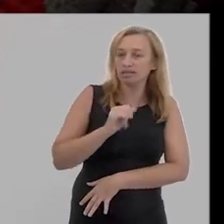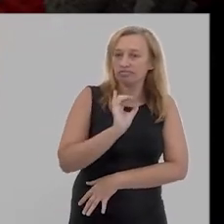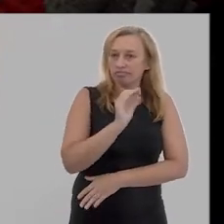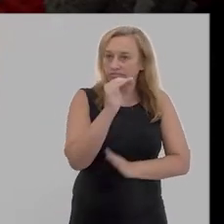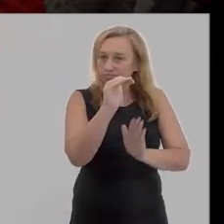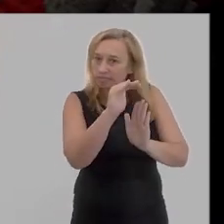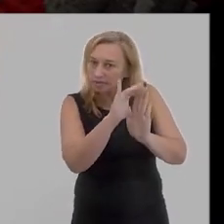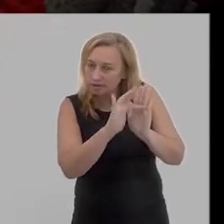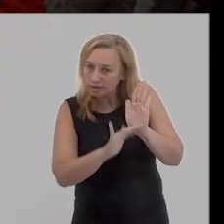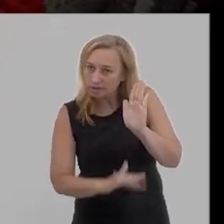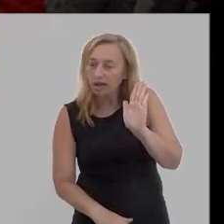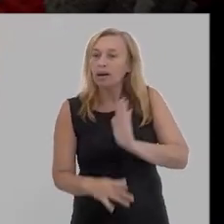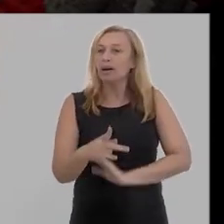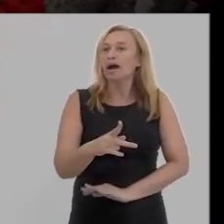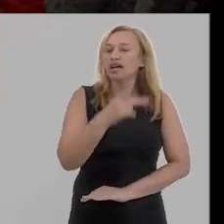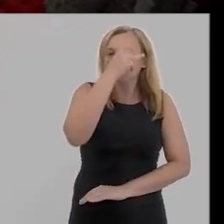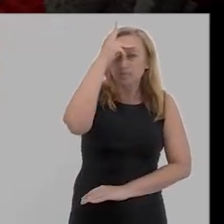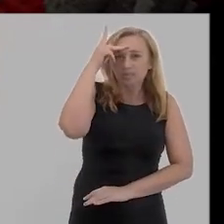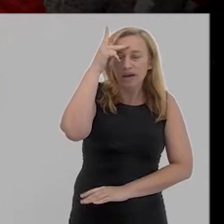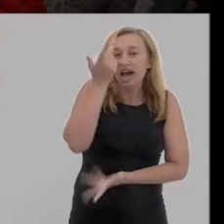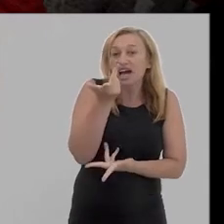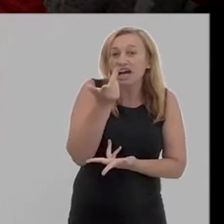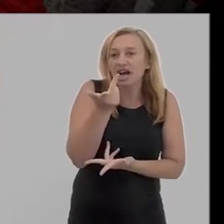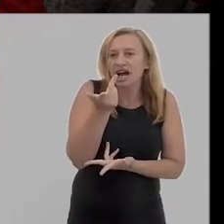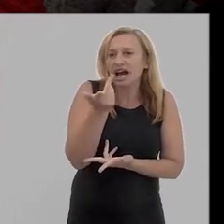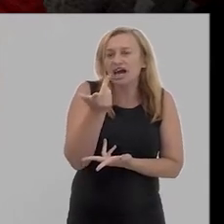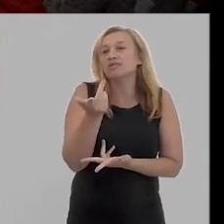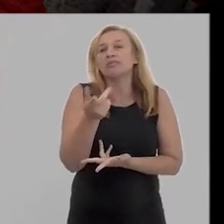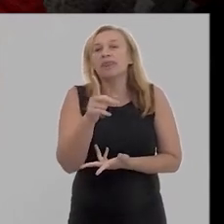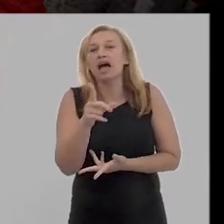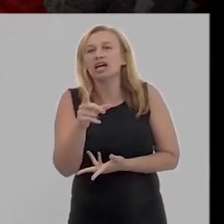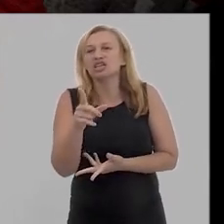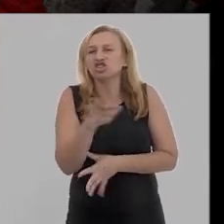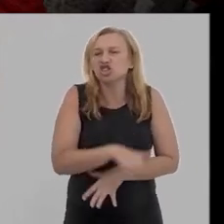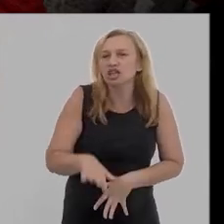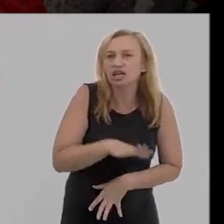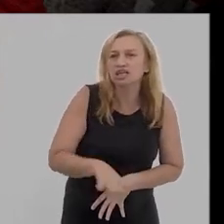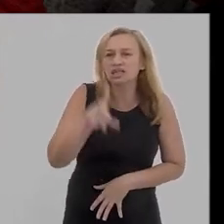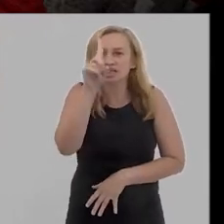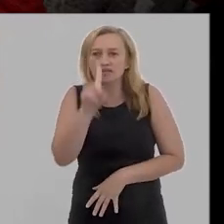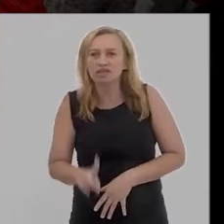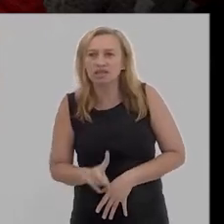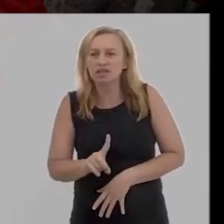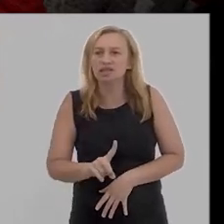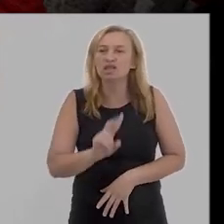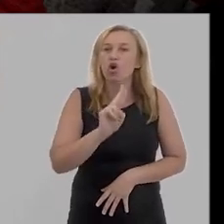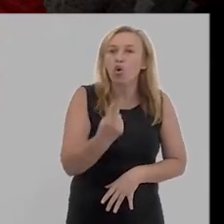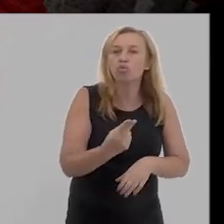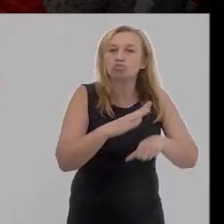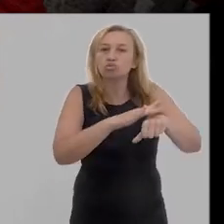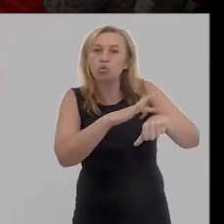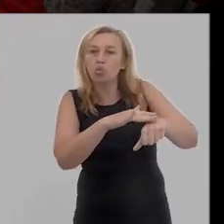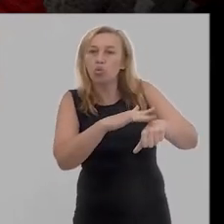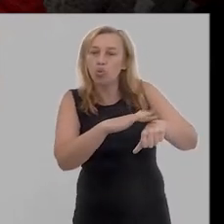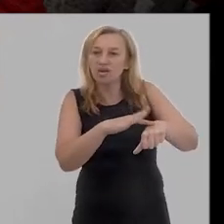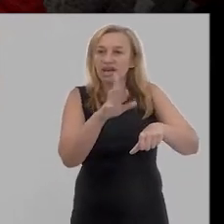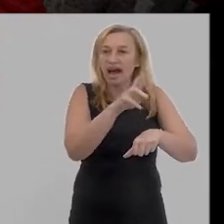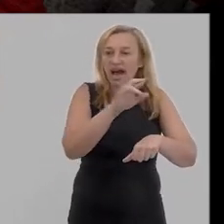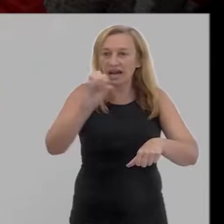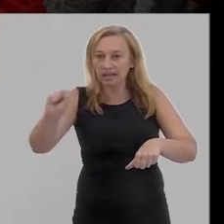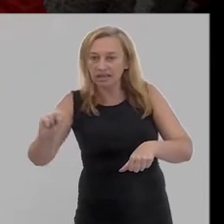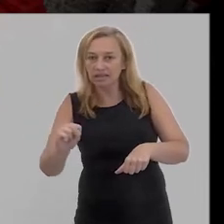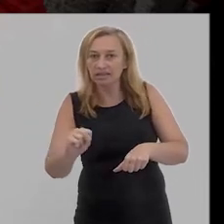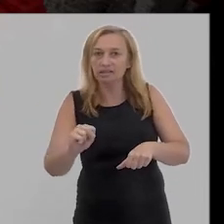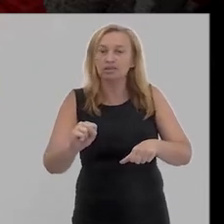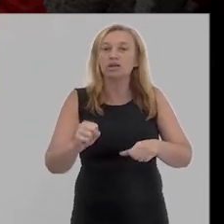né? Mas aquelas pessoas que têm, aquelas crianças que com deficiência ou comorbidade, que apresentarem